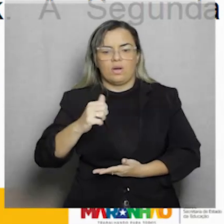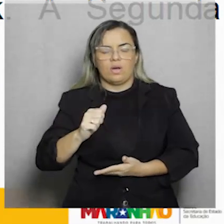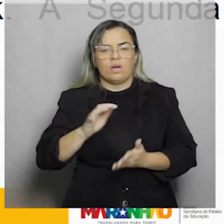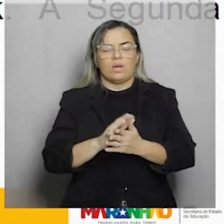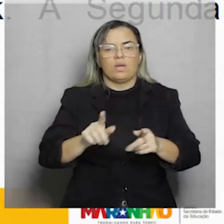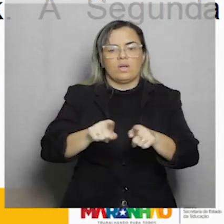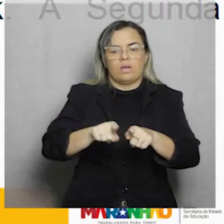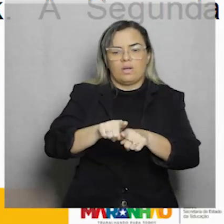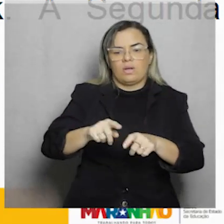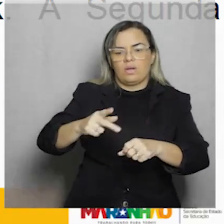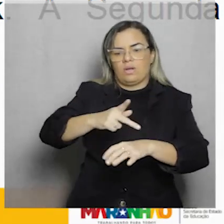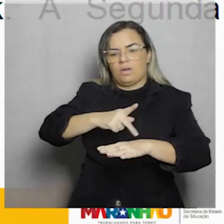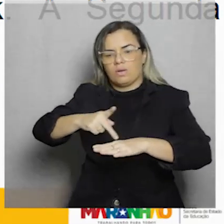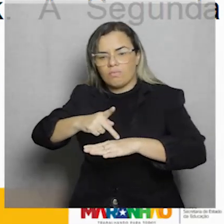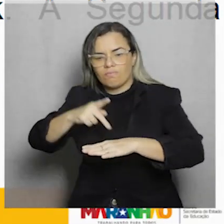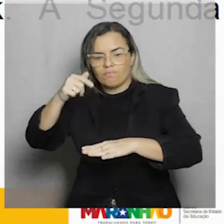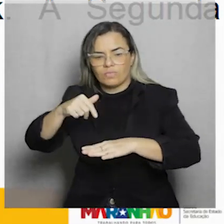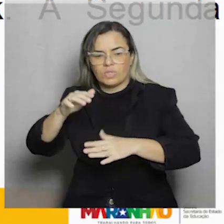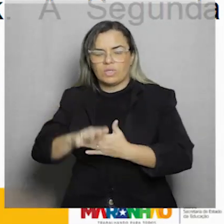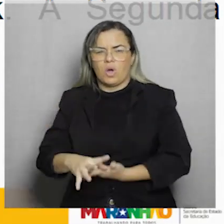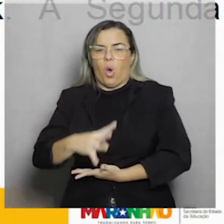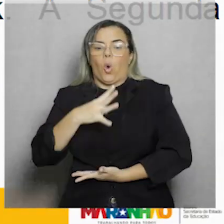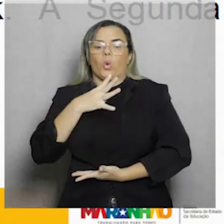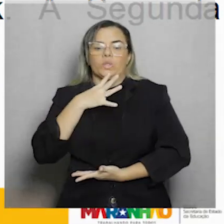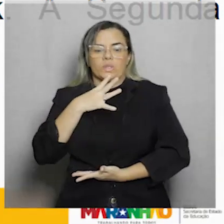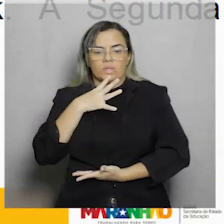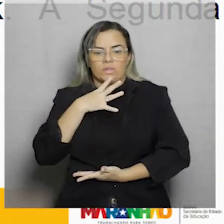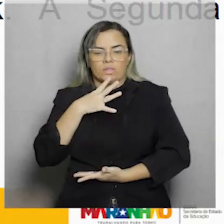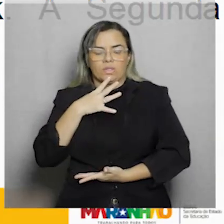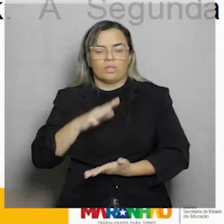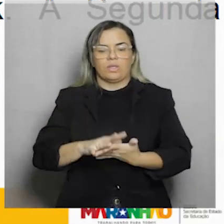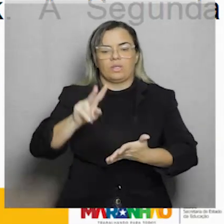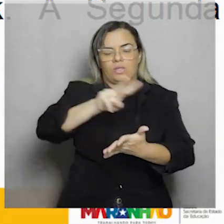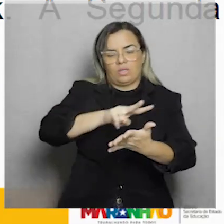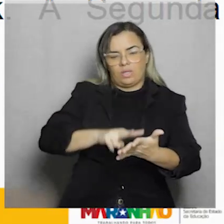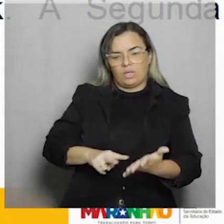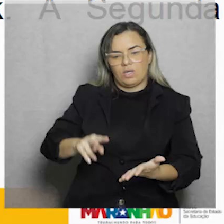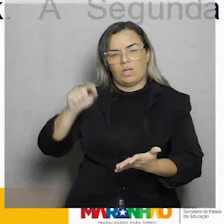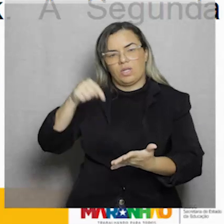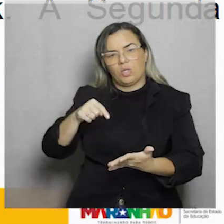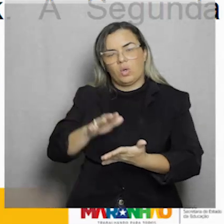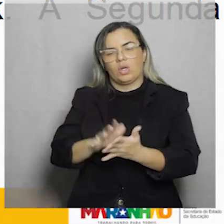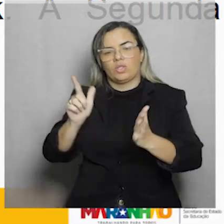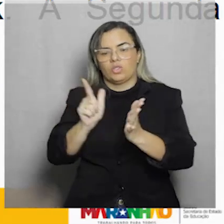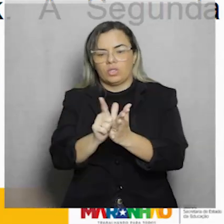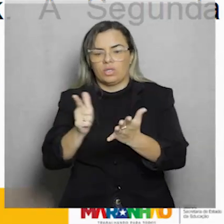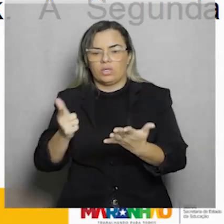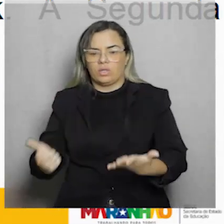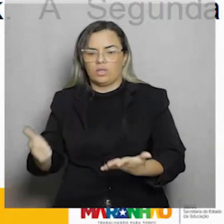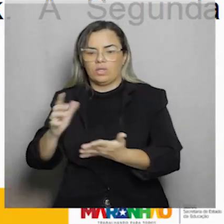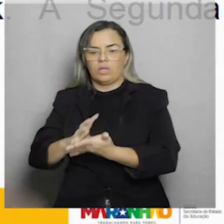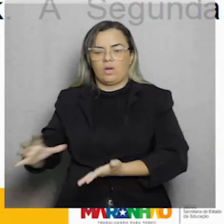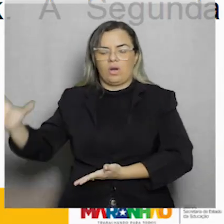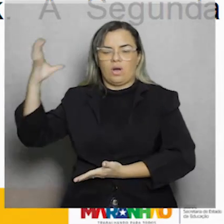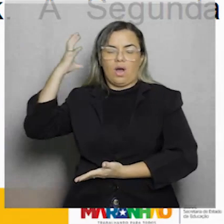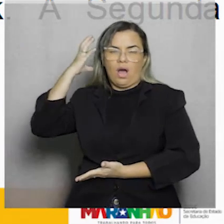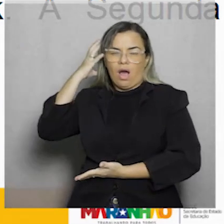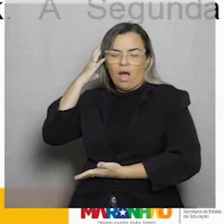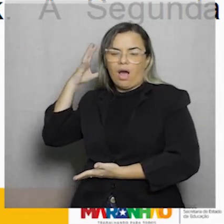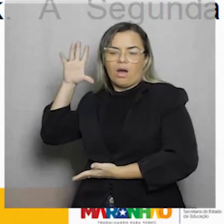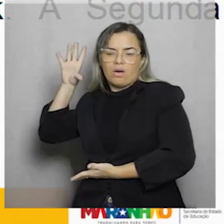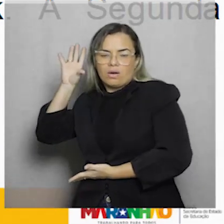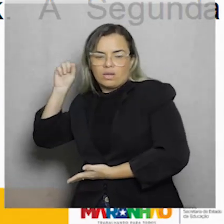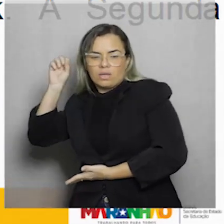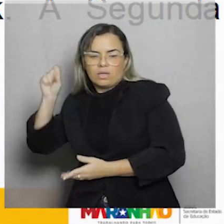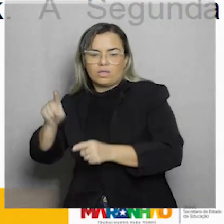Filipinas, tornaram-se tão conhecidos dos leitores de jornais e rádio-ouvintes